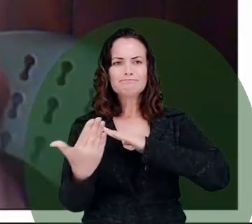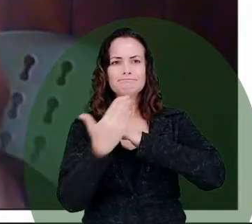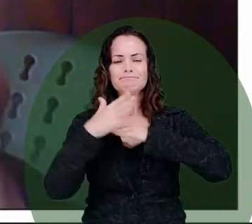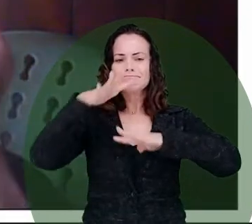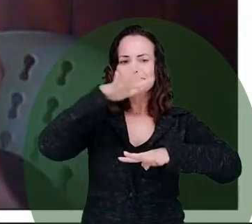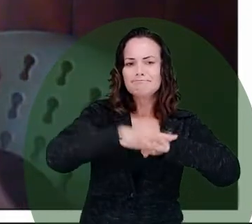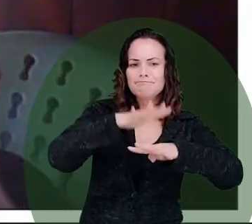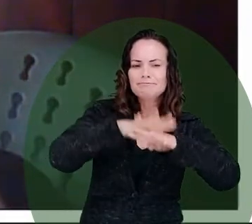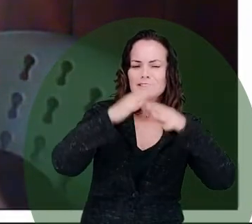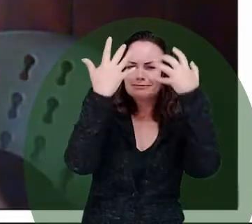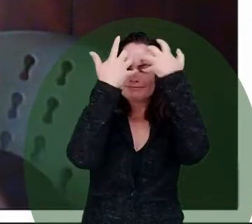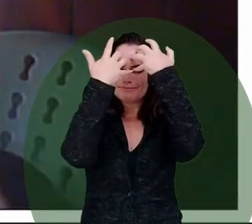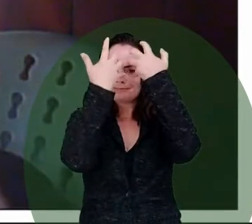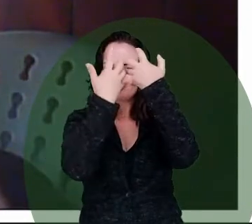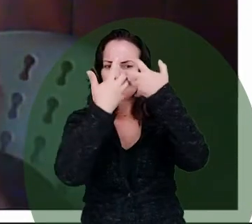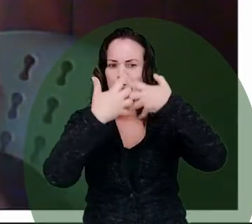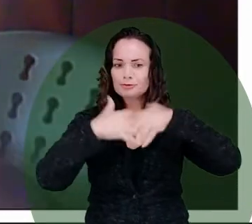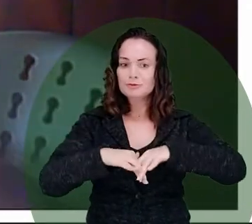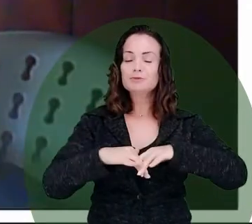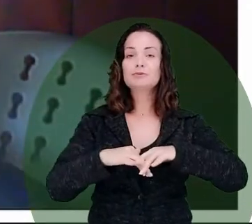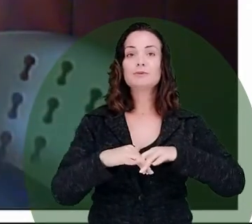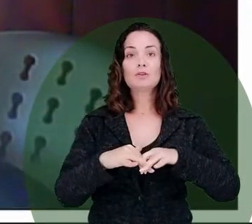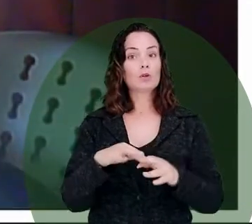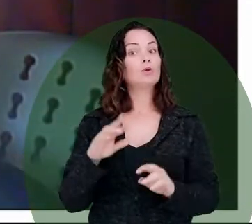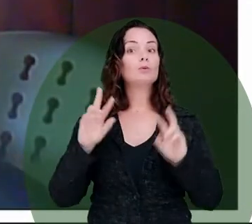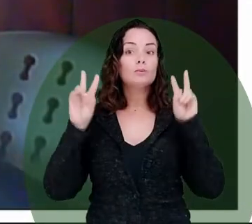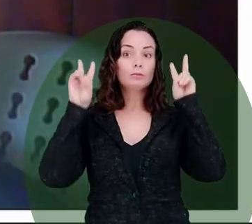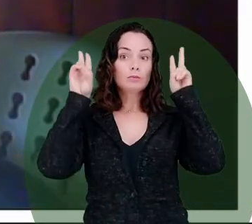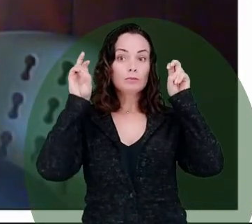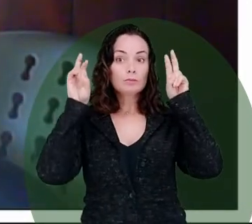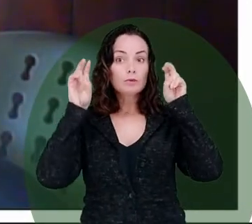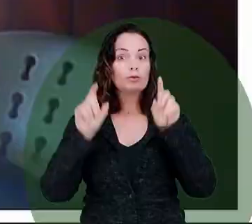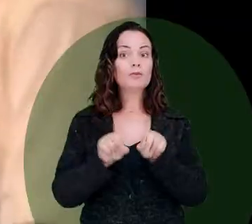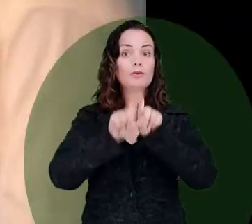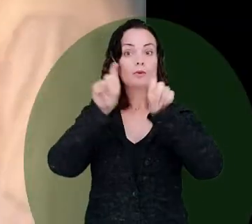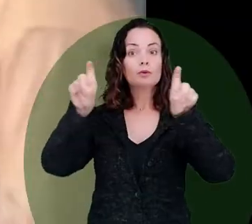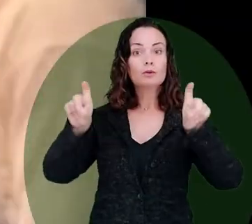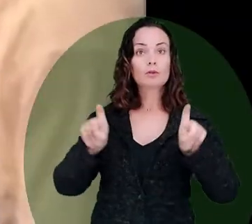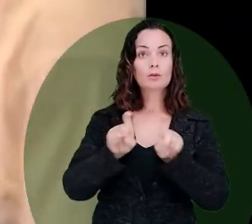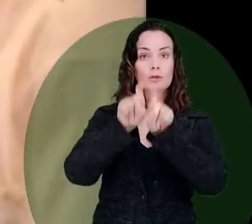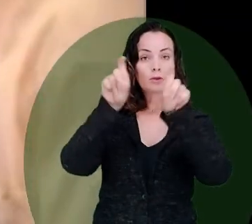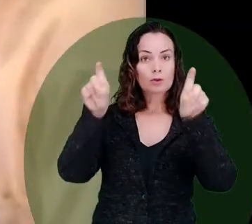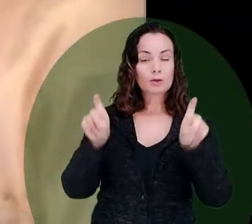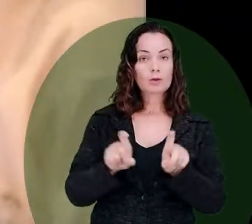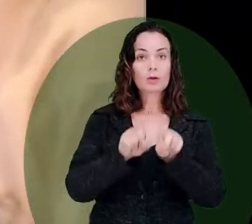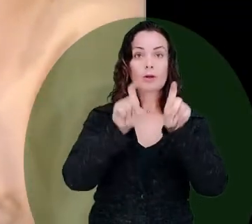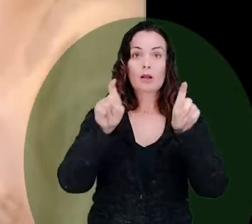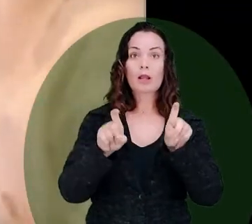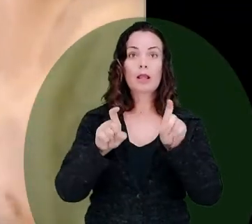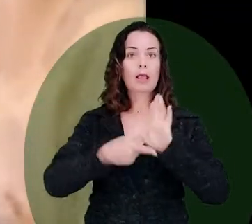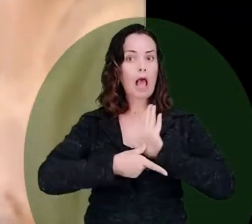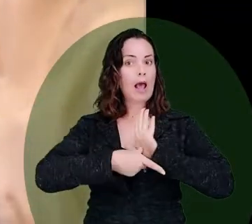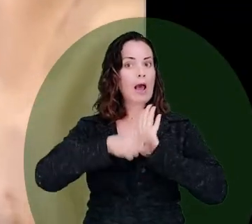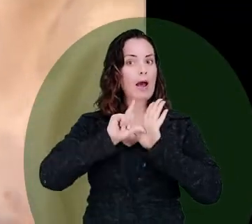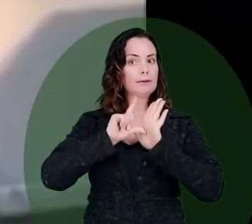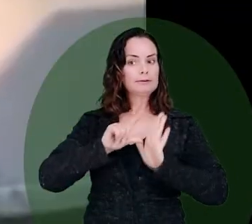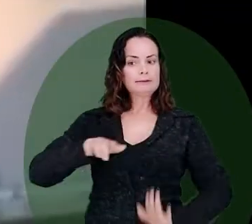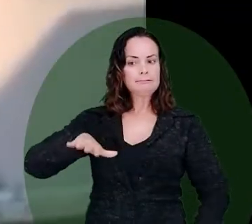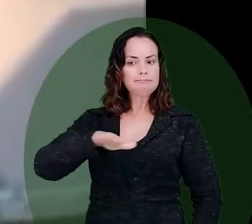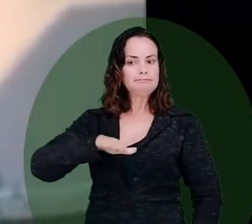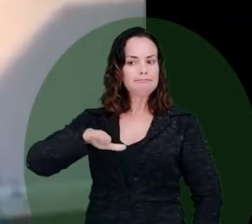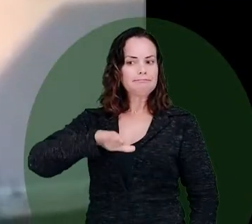um raciocínio lógico. Nós estamos falando do computador pré-mouse.